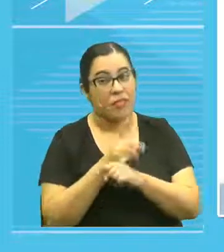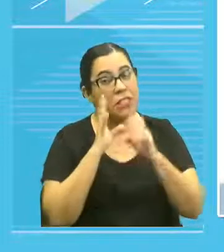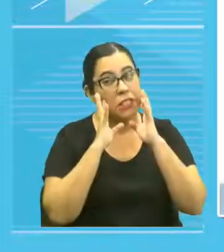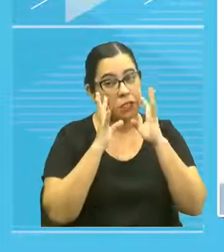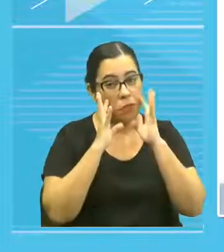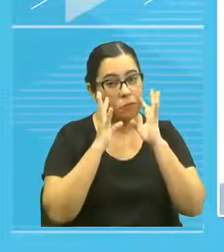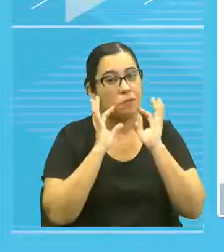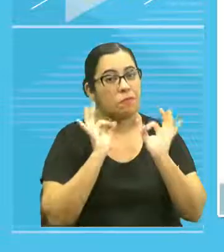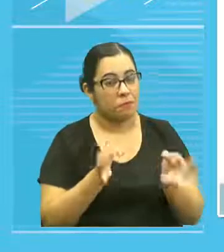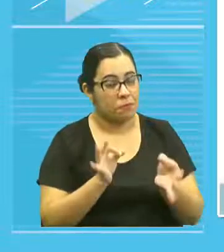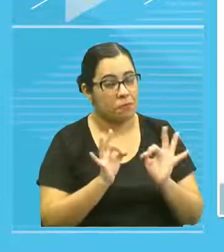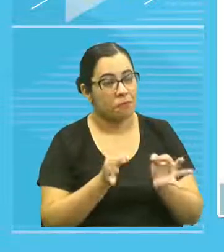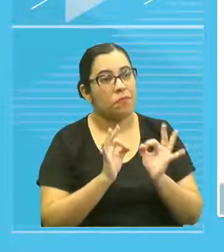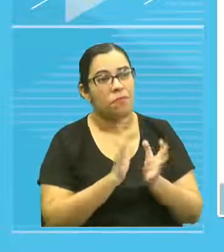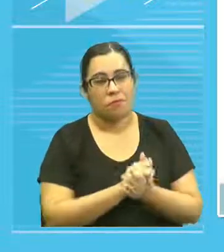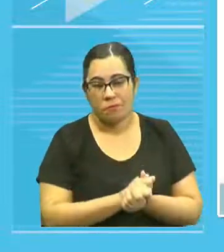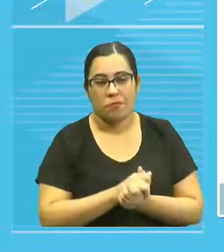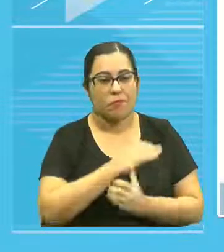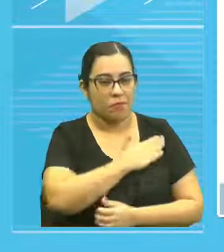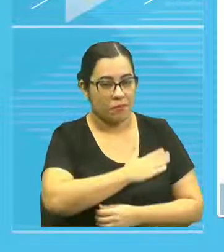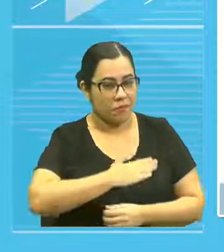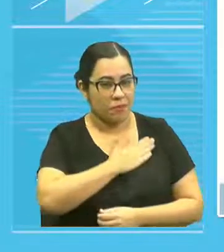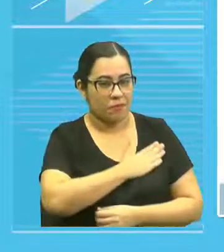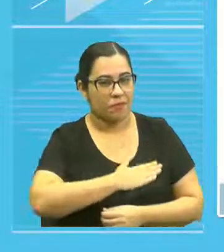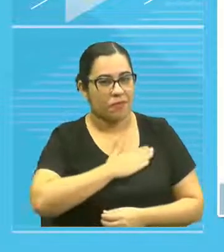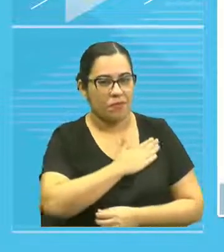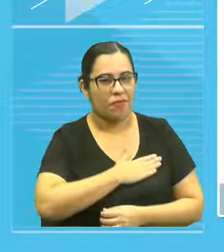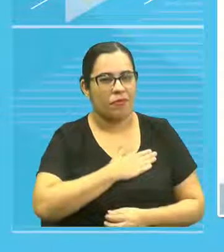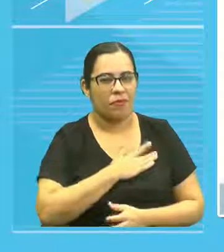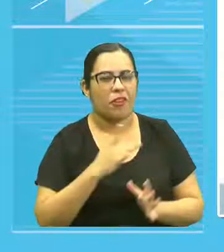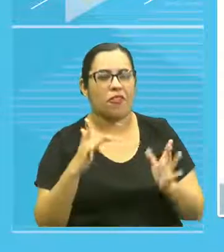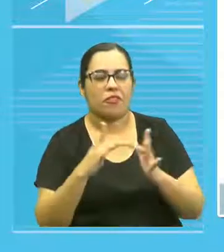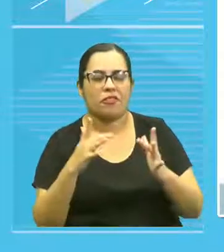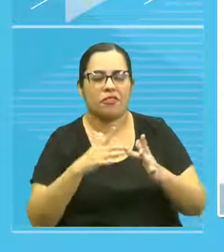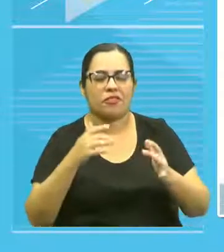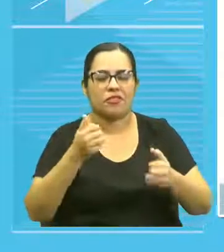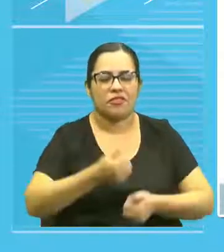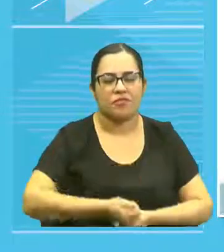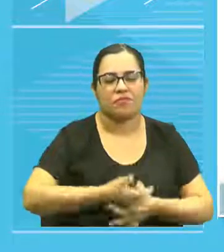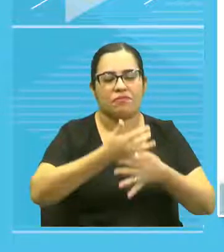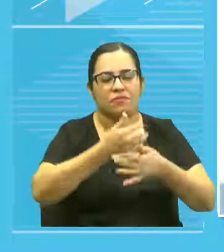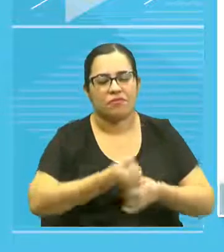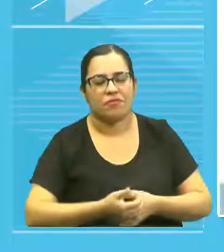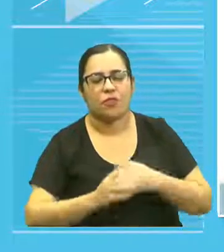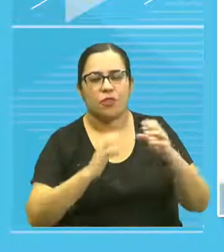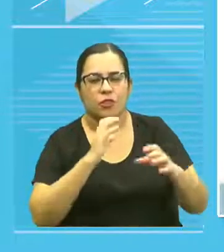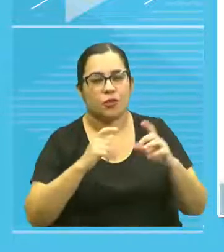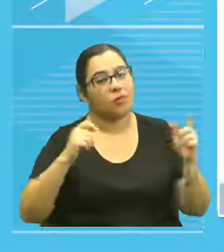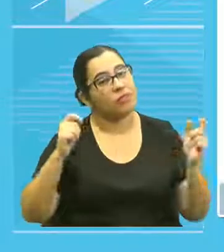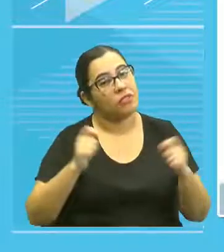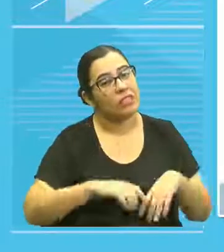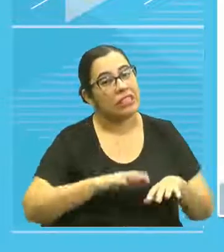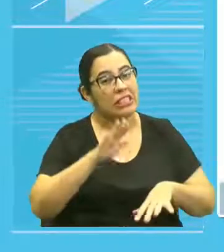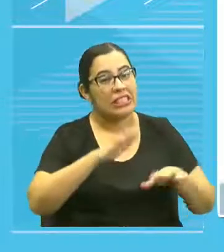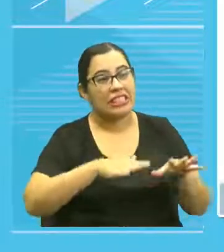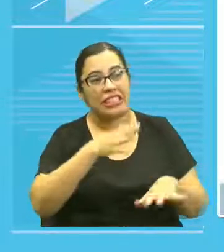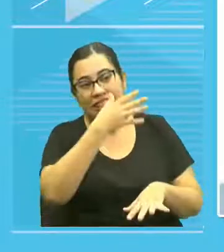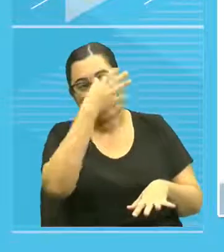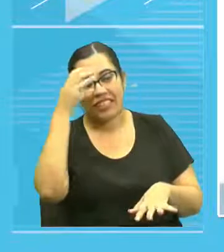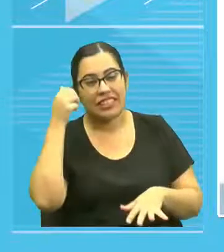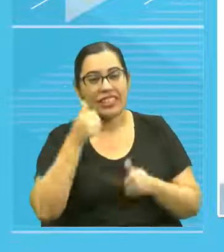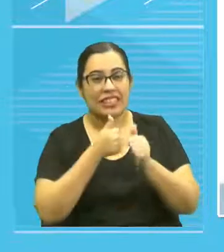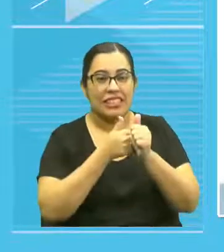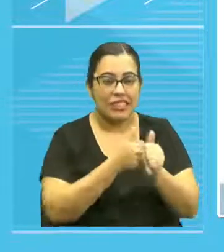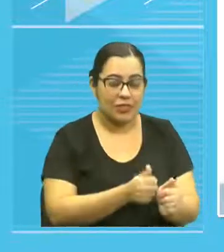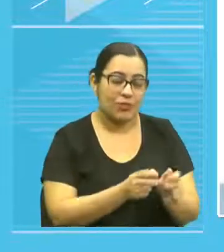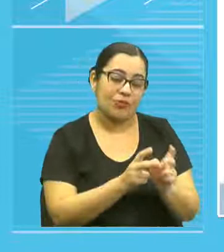tio Jorge e a galera gosta que a gente interaja aí no chat muitas vezes a gente esquece que o menino estão